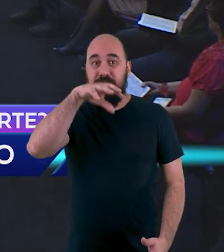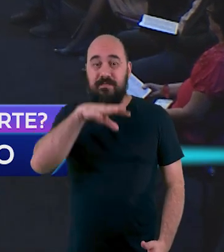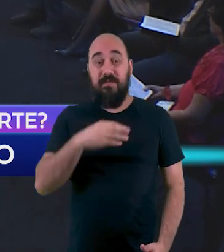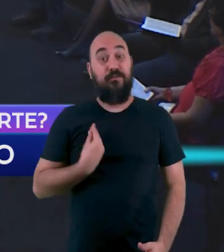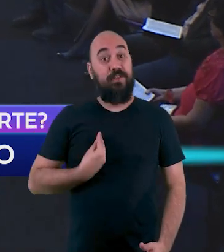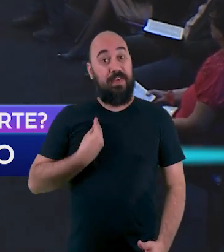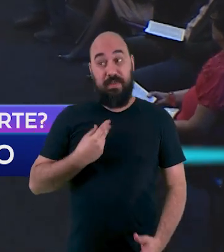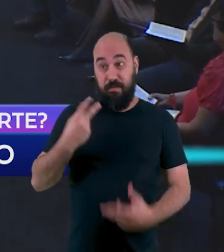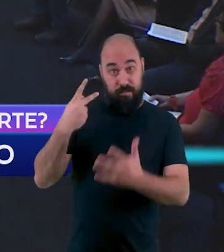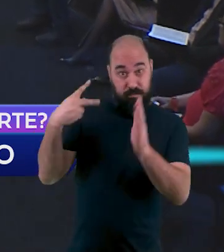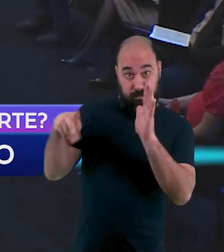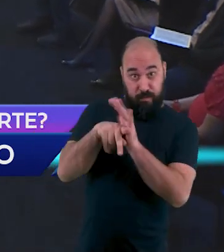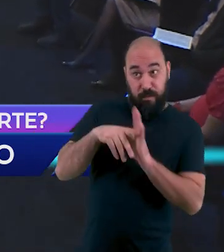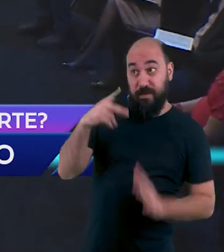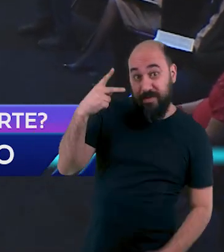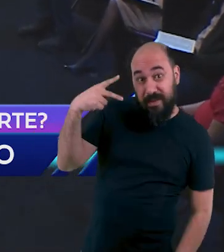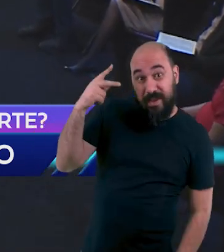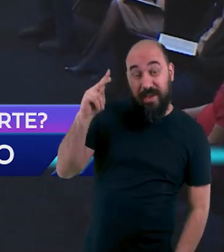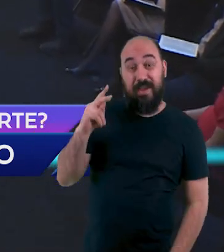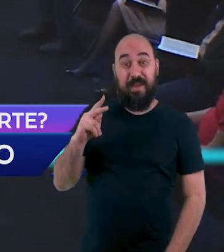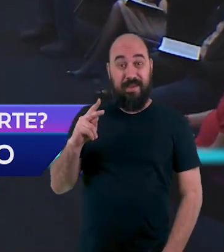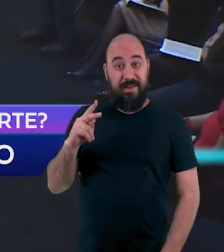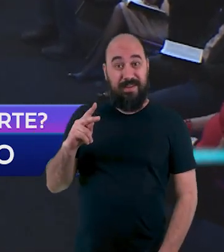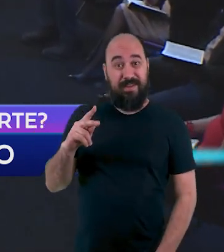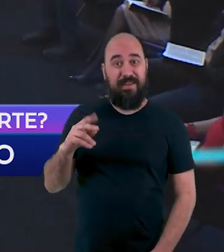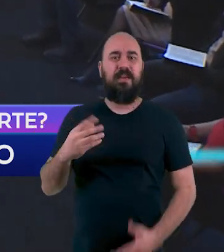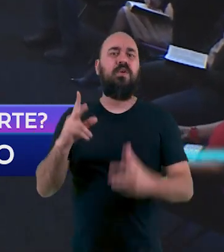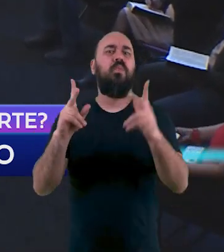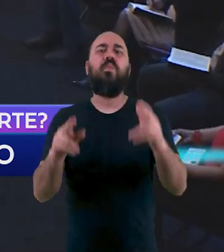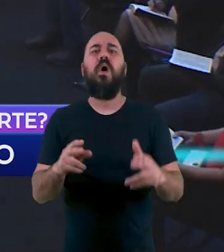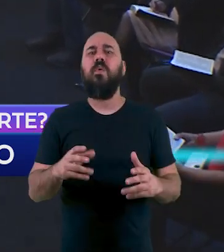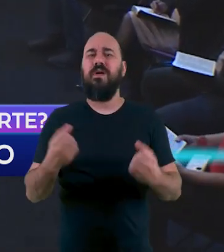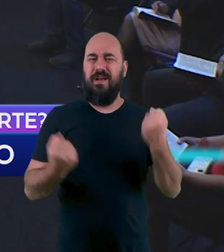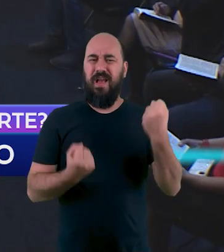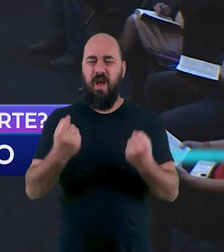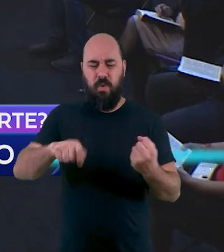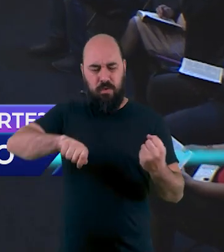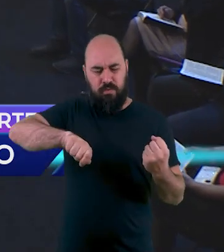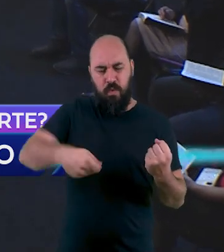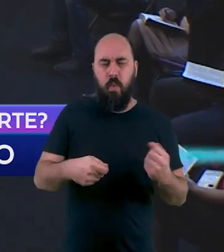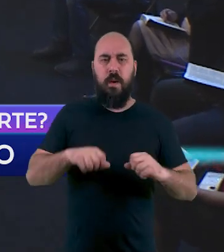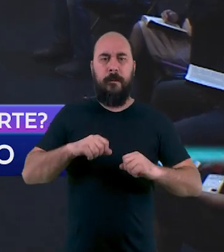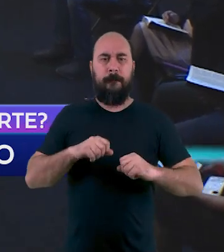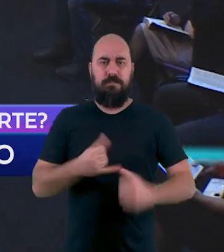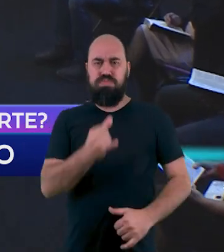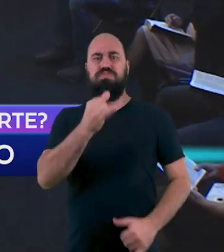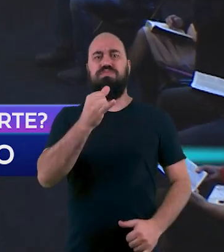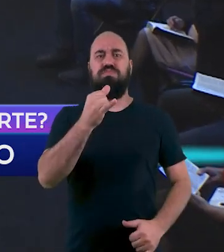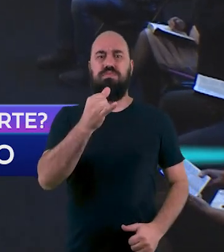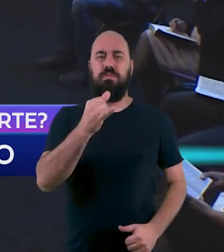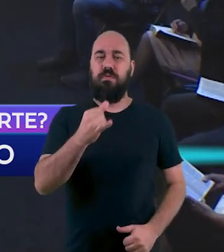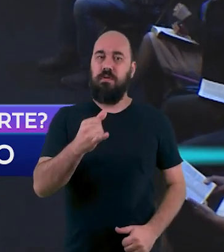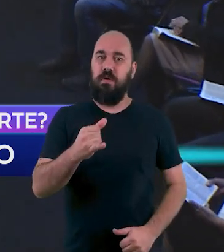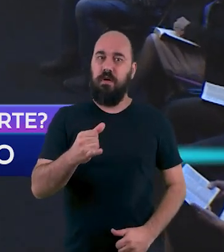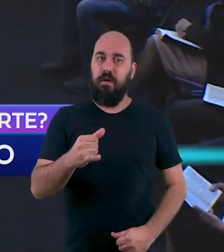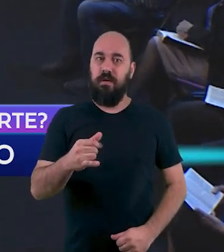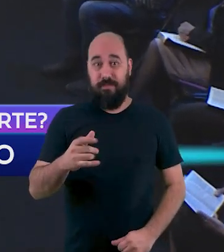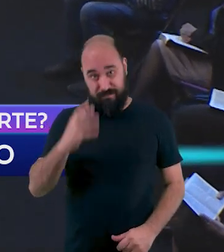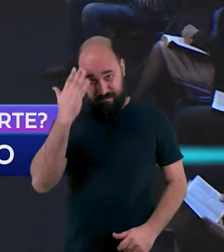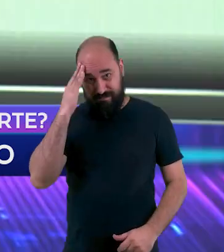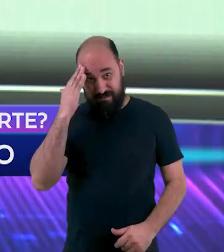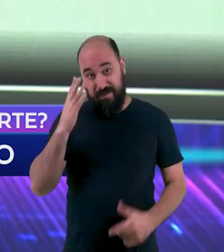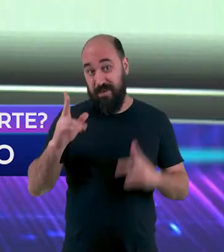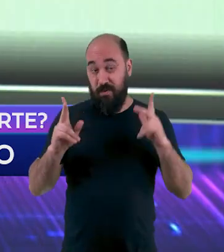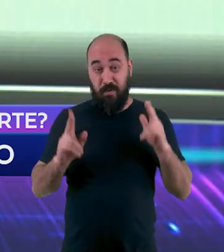a centelha inicial, a explosão inicial, como o carro, quando você vira a chave e o carro passa a ser carro